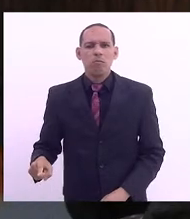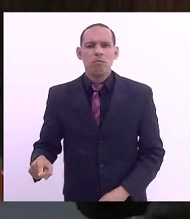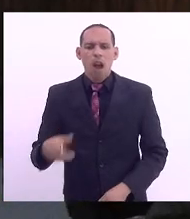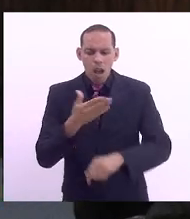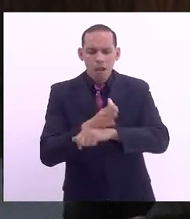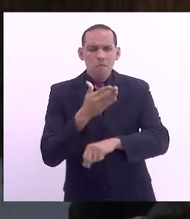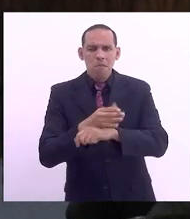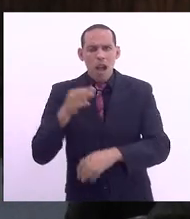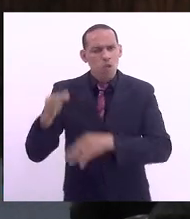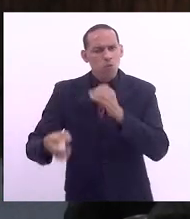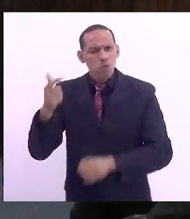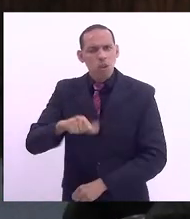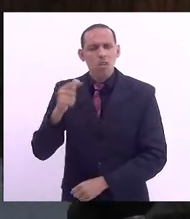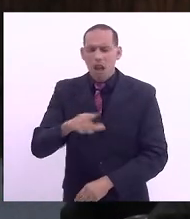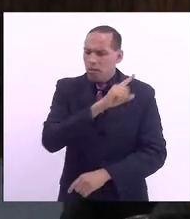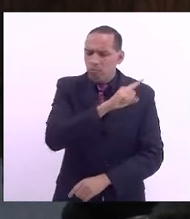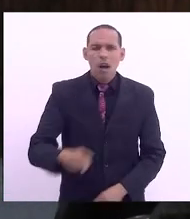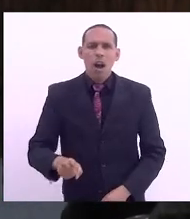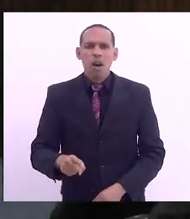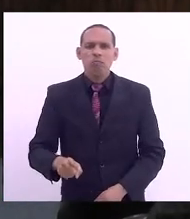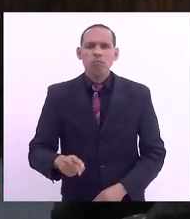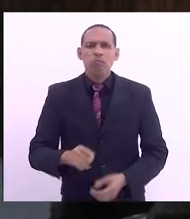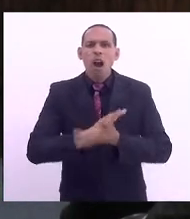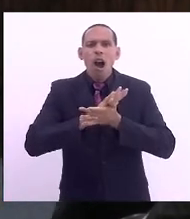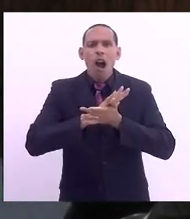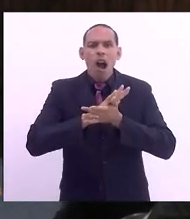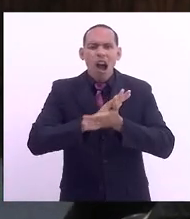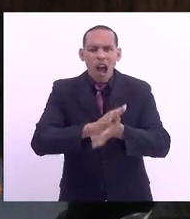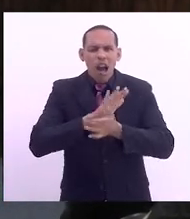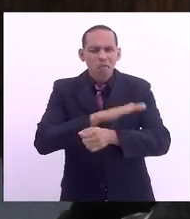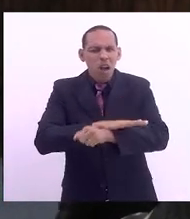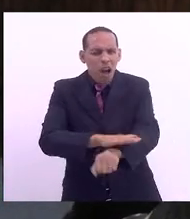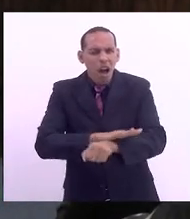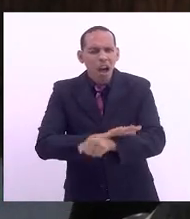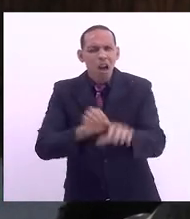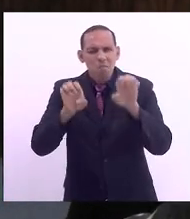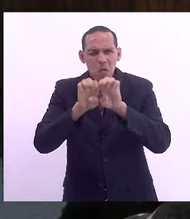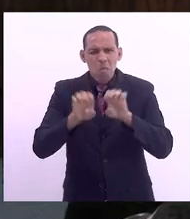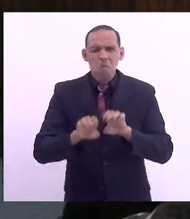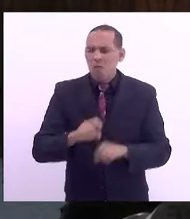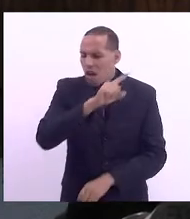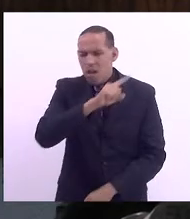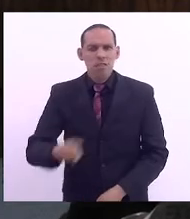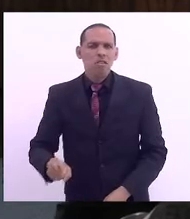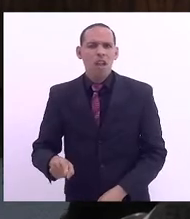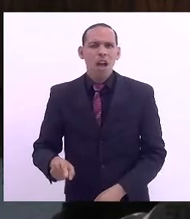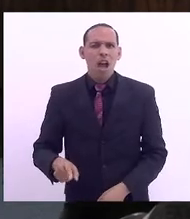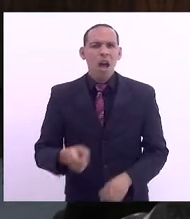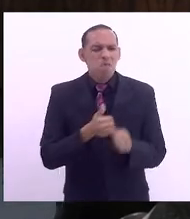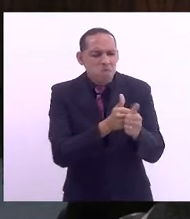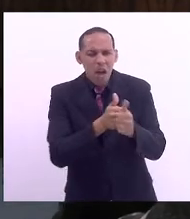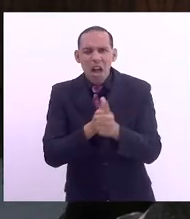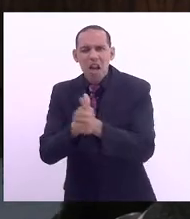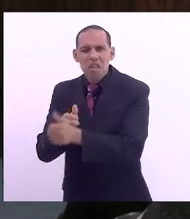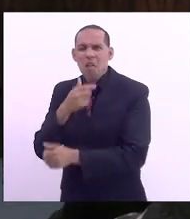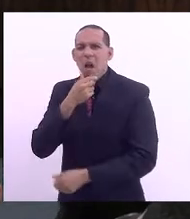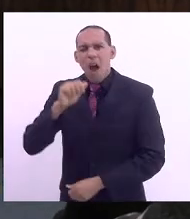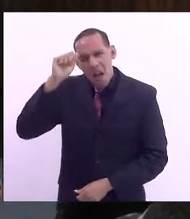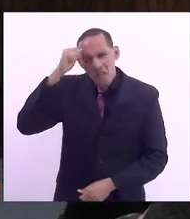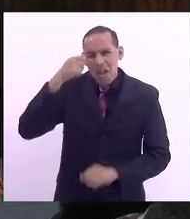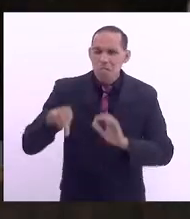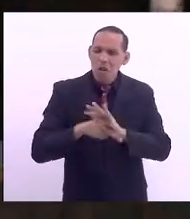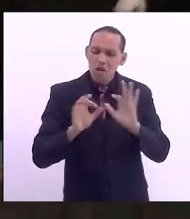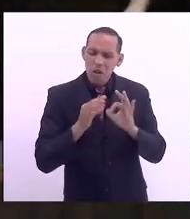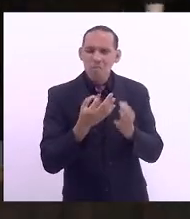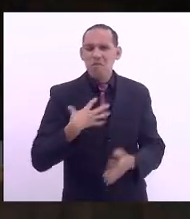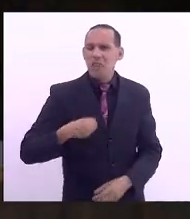prática injusta, não ao racismo estrutural que persegue e criminaliza homens negros de família, que